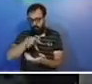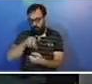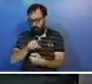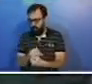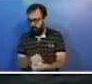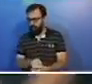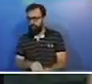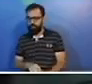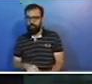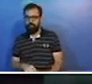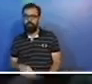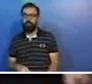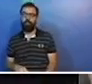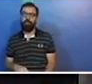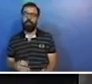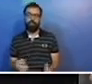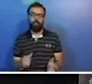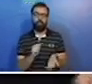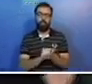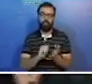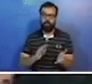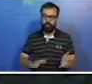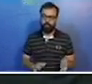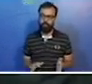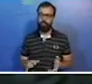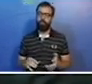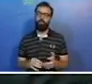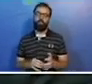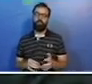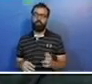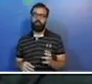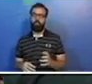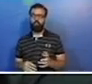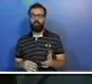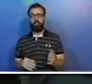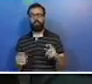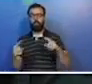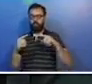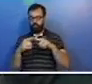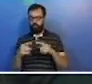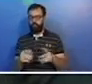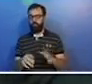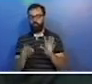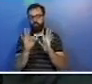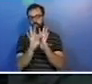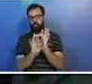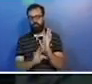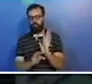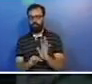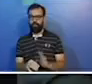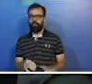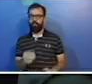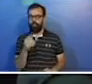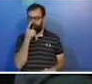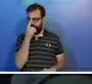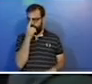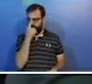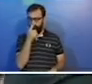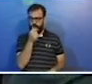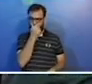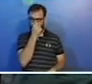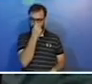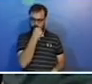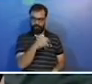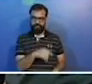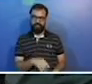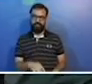Então, vamos para a atividade 2 sobre o texto do problema coiote. No texto, um problema chamado coiote, quais